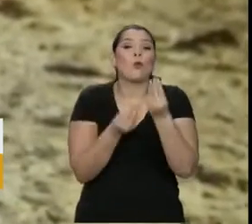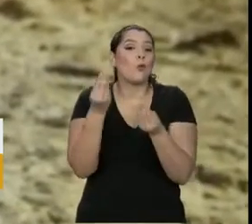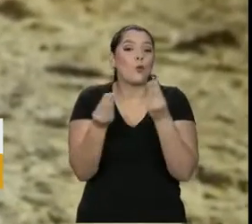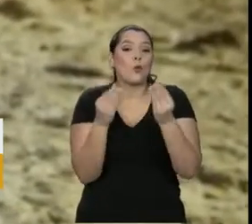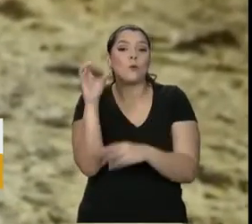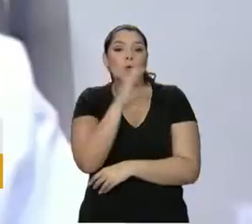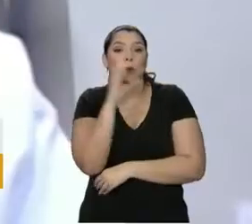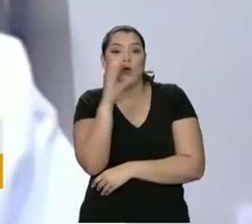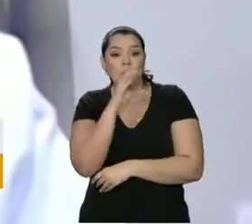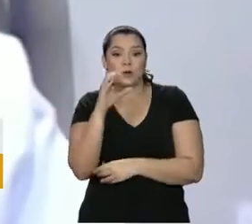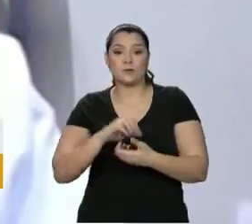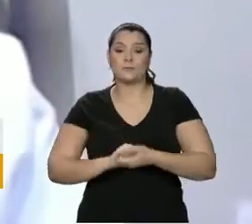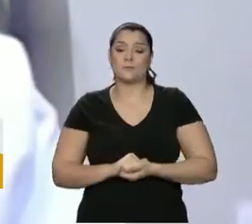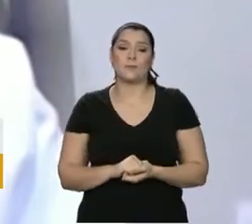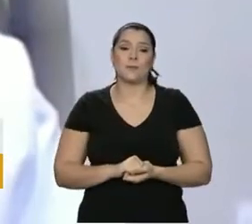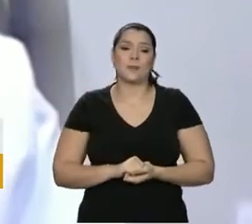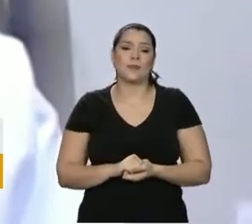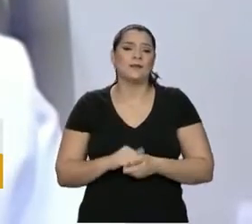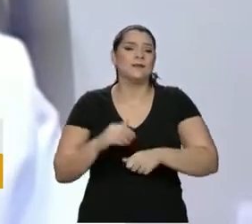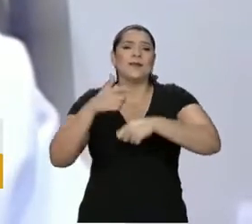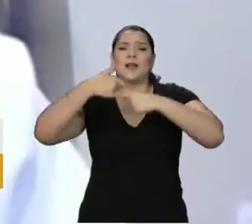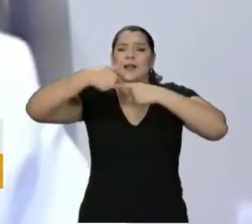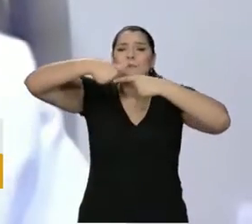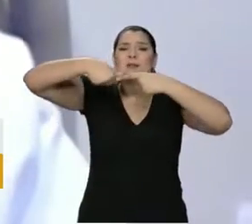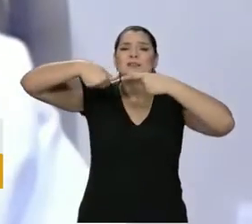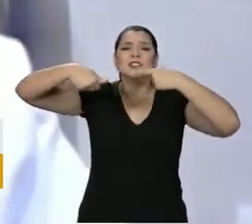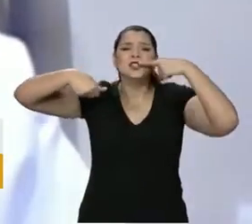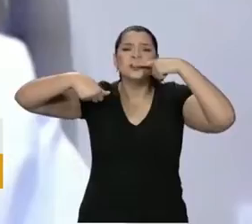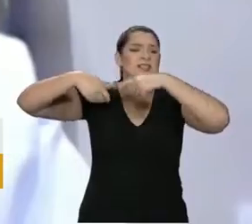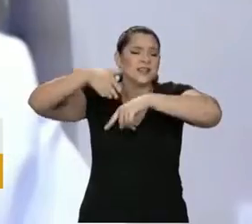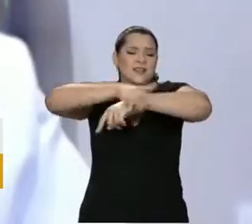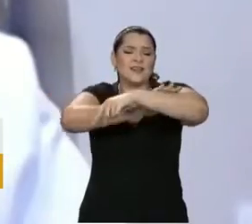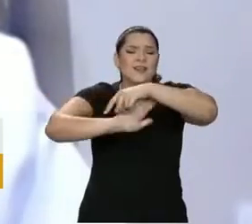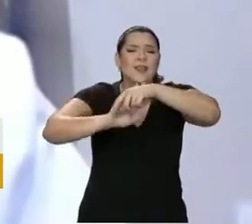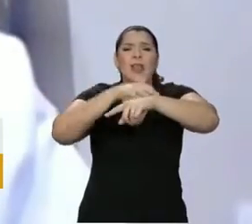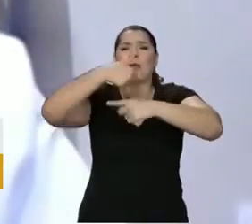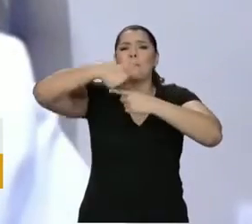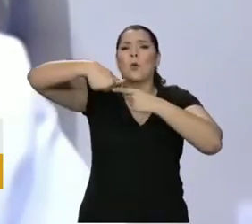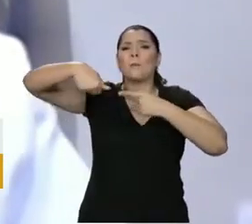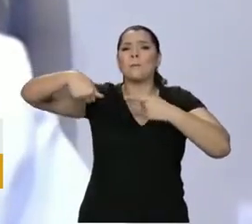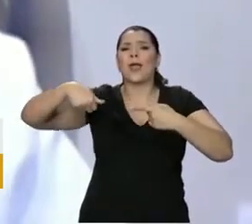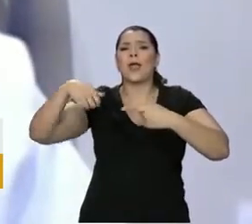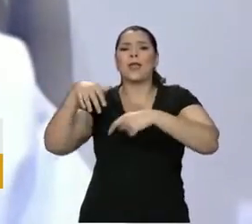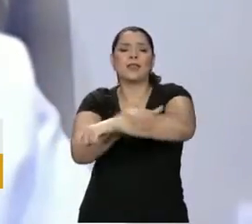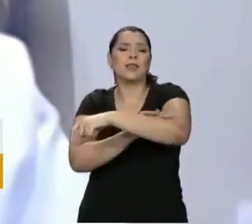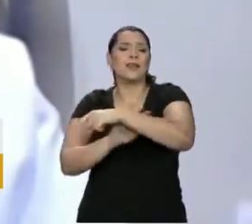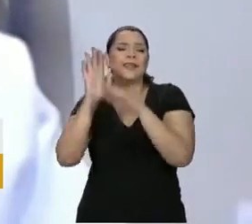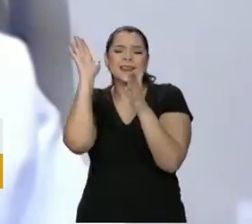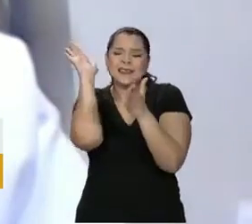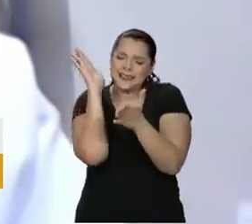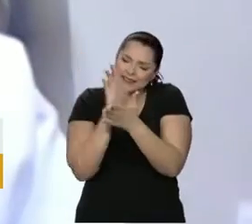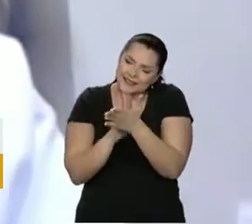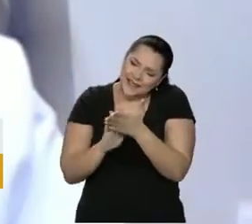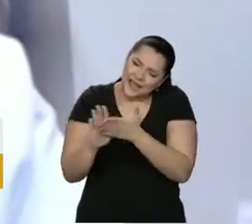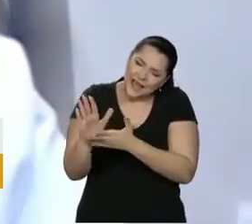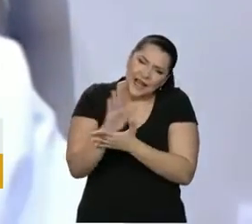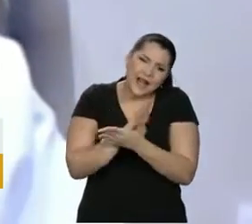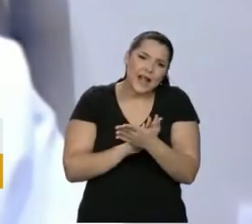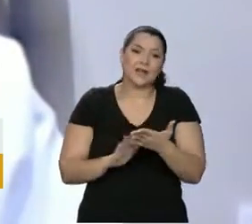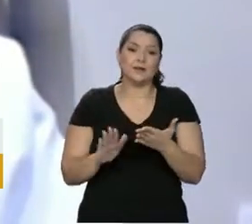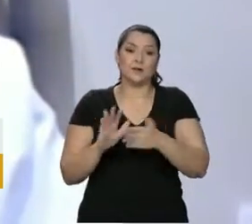como socorrer não era passar pasta tomada se não passa absolutamente nada